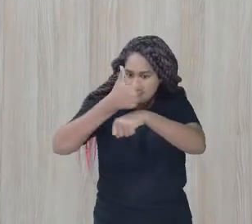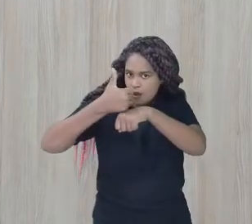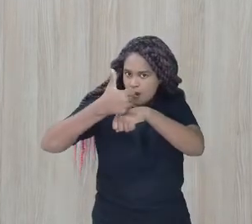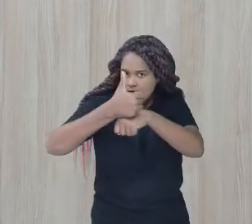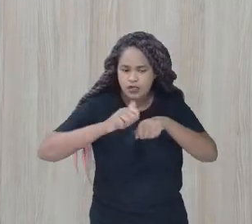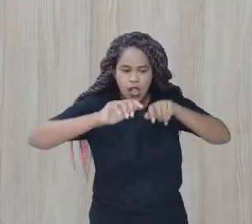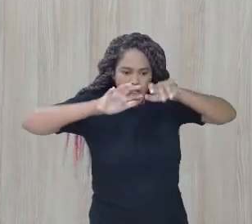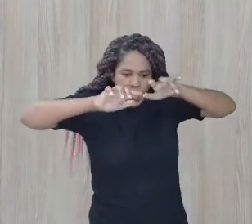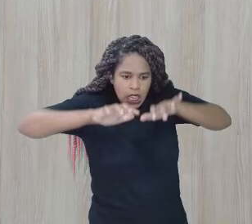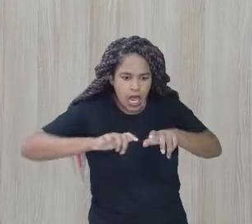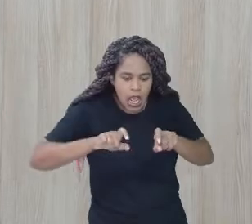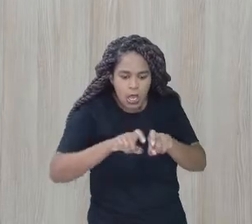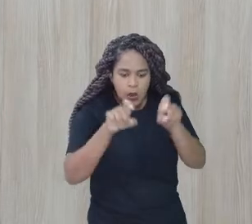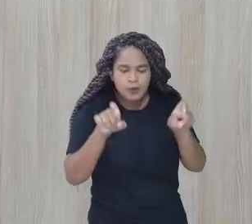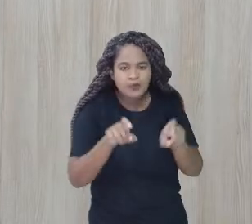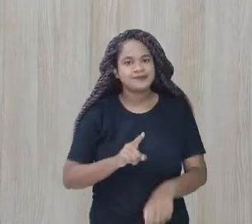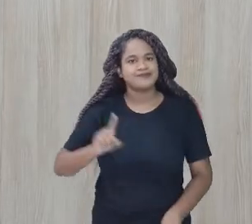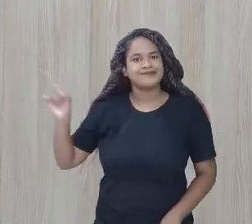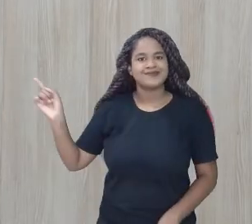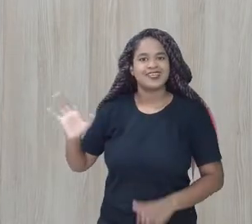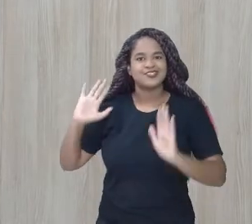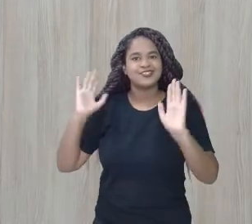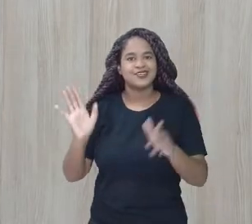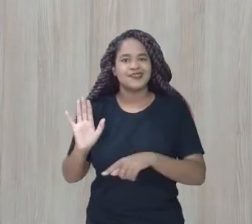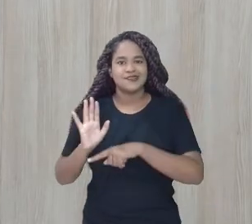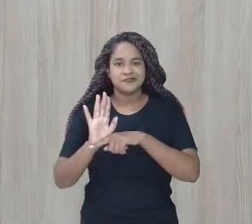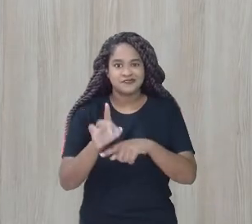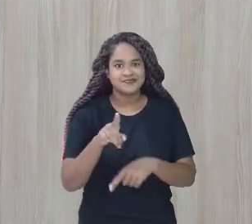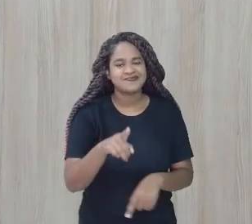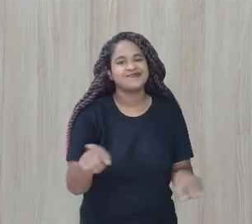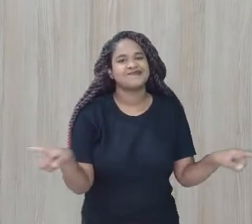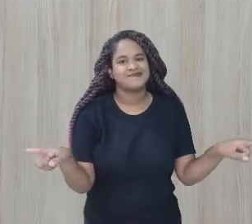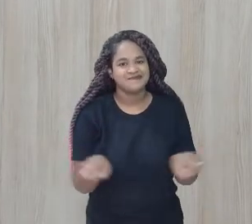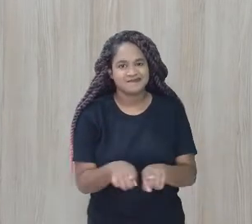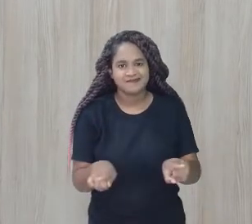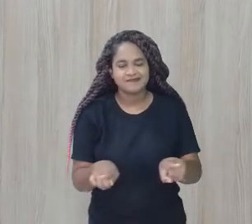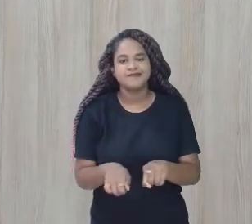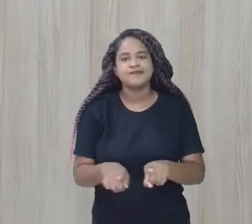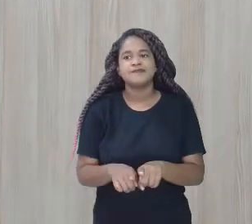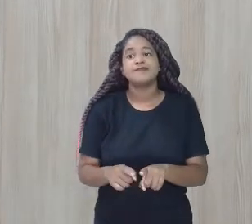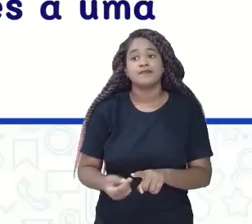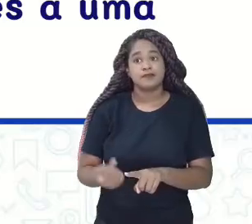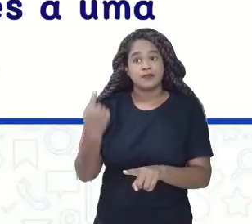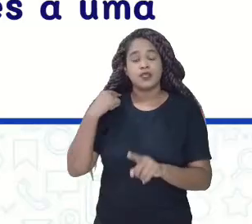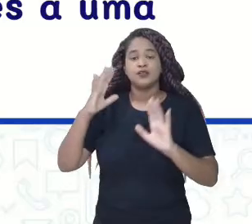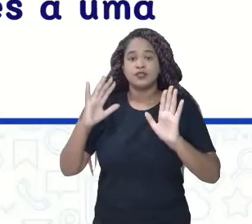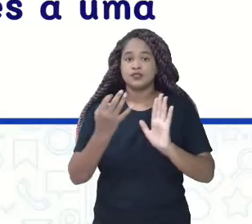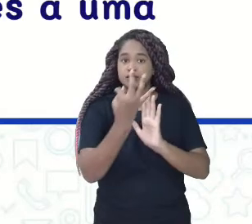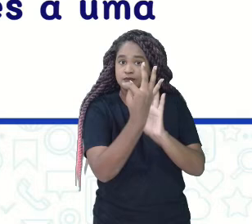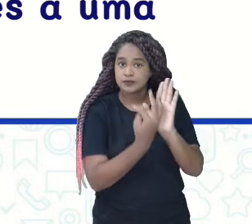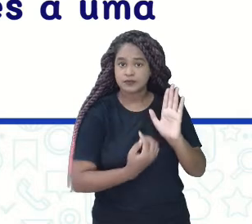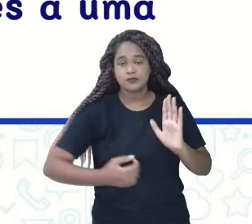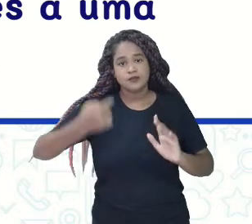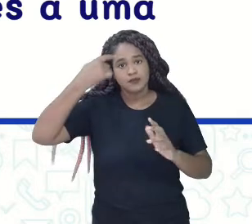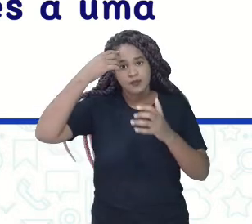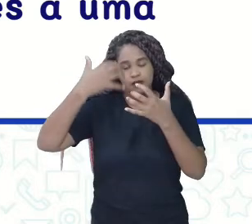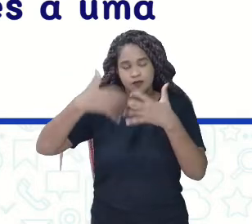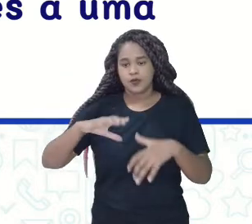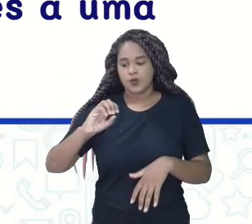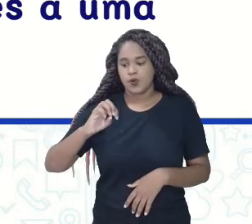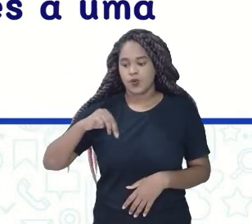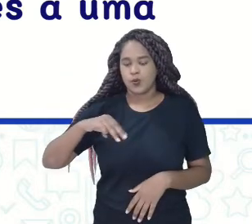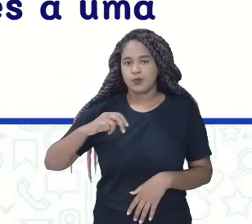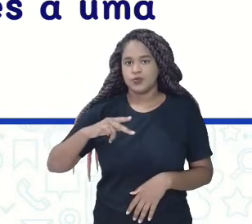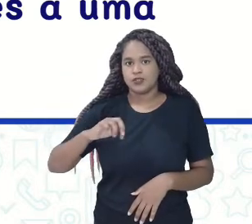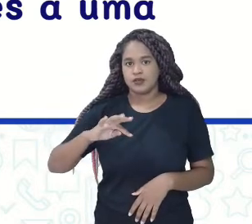para computadores, aqui já tem uma ferramenta que te ajuda bastante, né? Como a gente falou anteriormente, ó, o pensamento computacional é uma